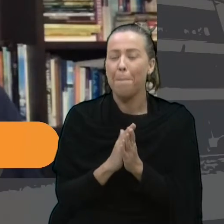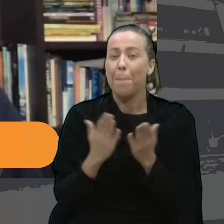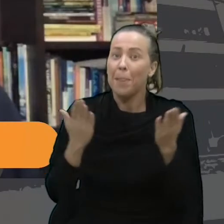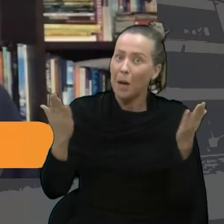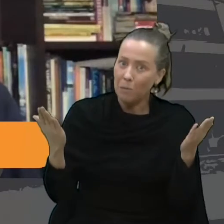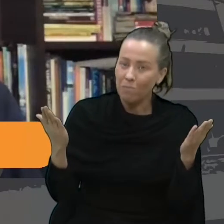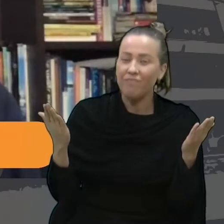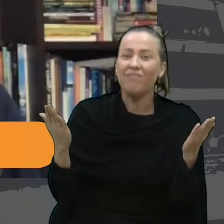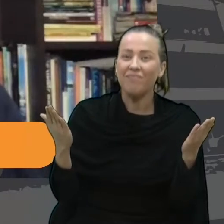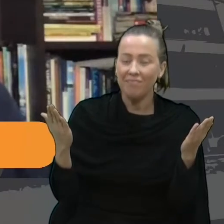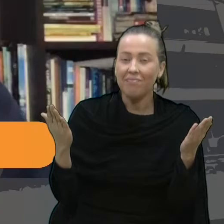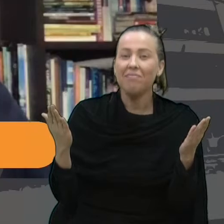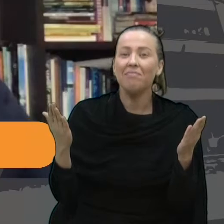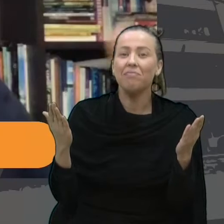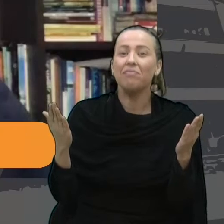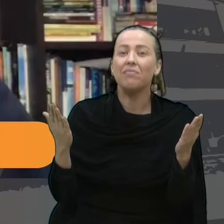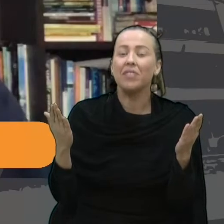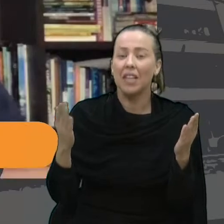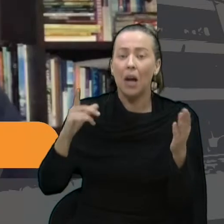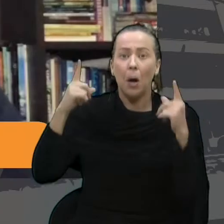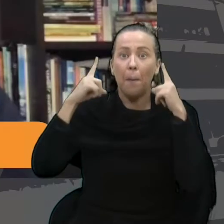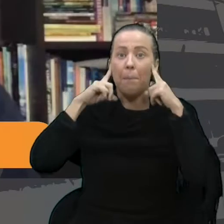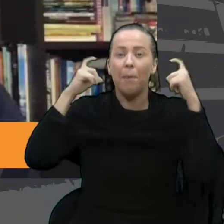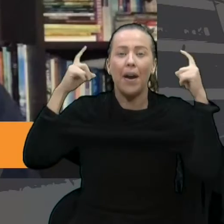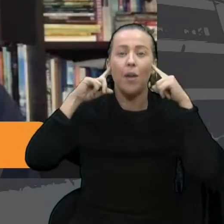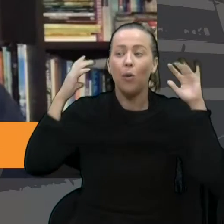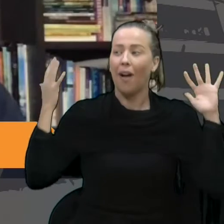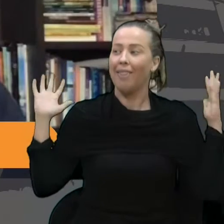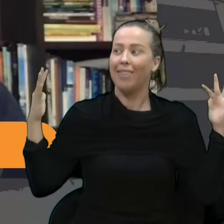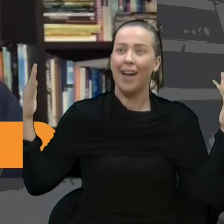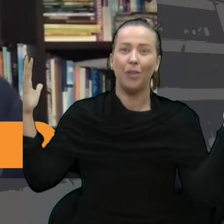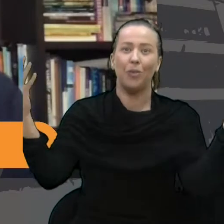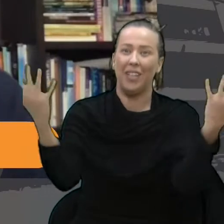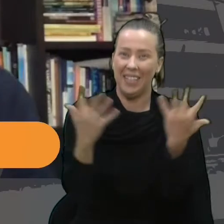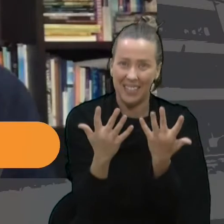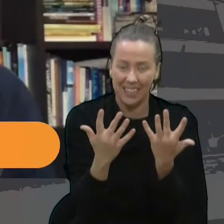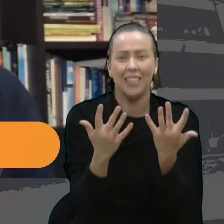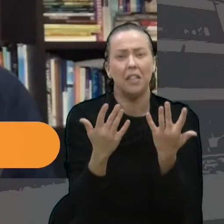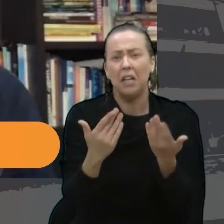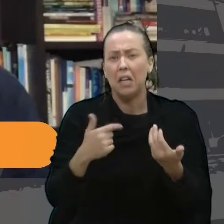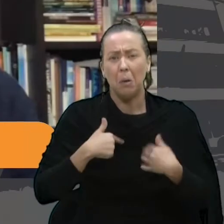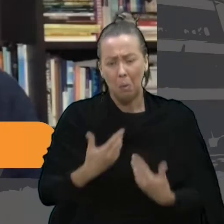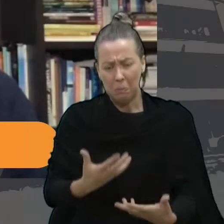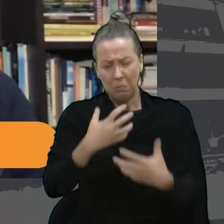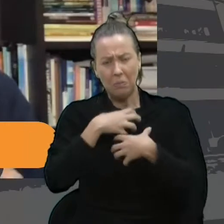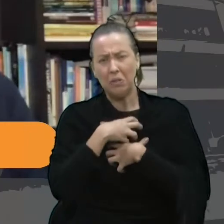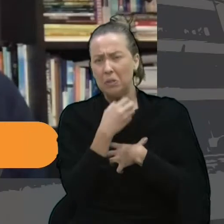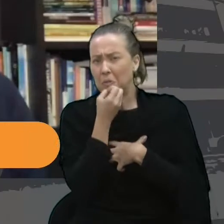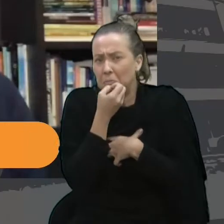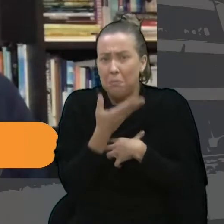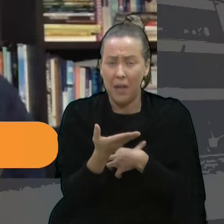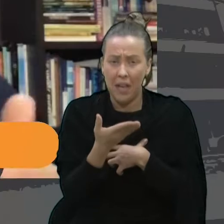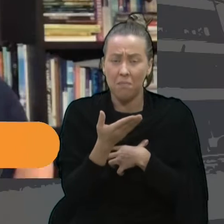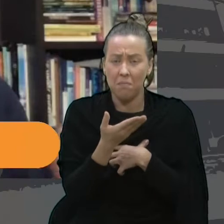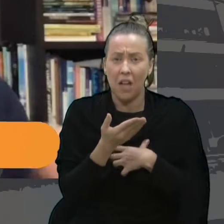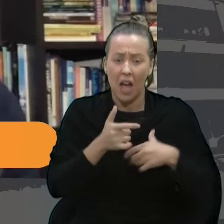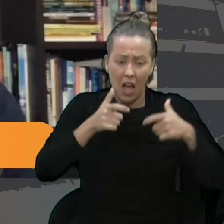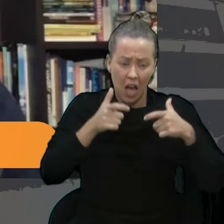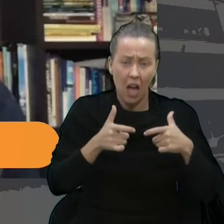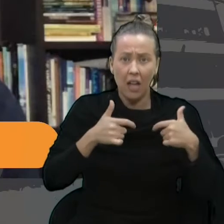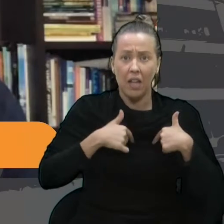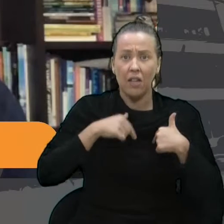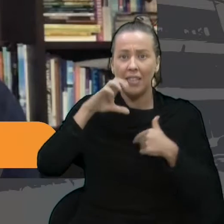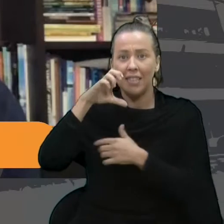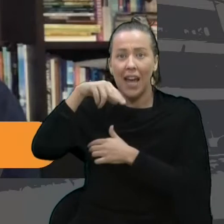Enfim, é o barulho da natureza. Então, eu me dou muito bem, né? Aqui onde eu estou, eu faço